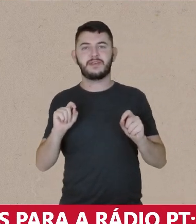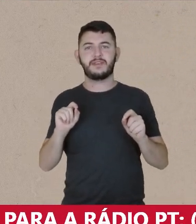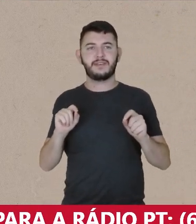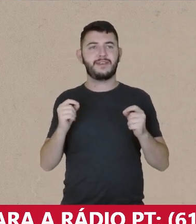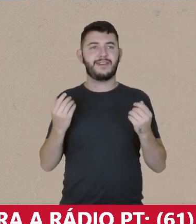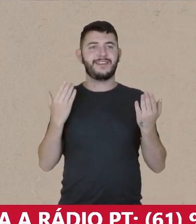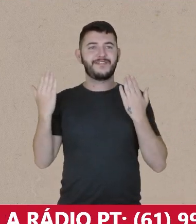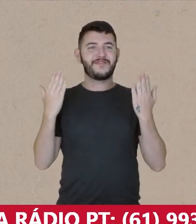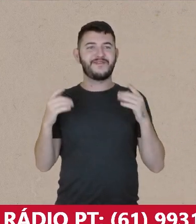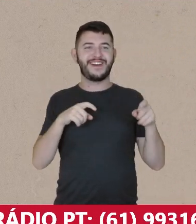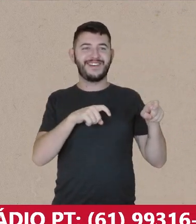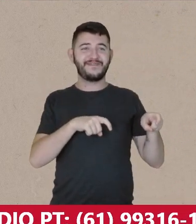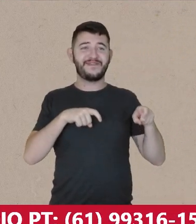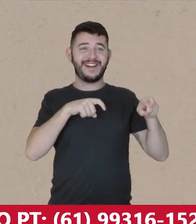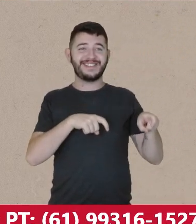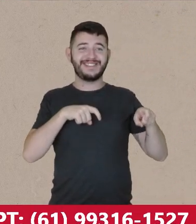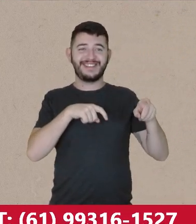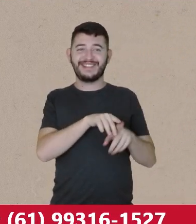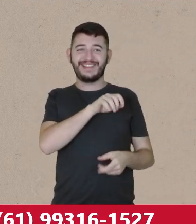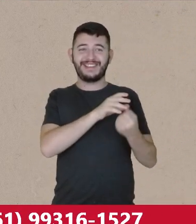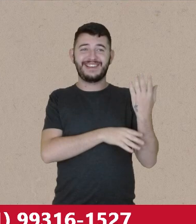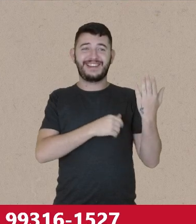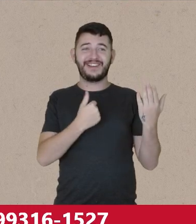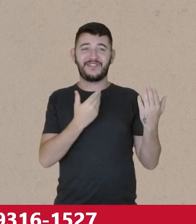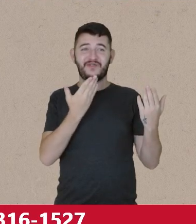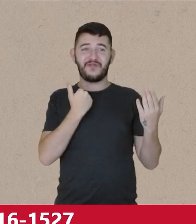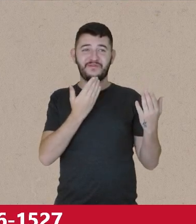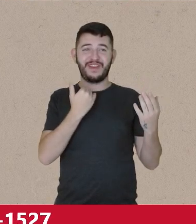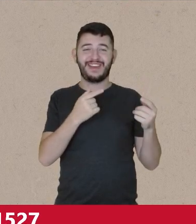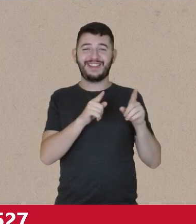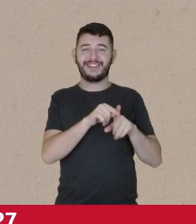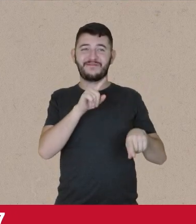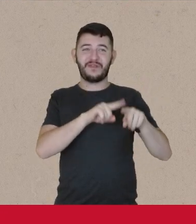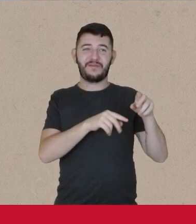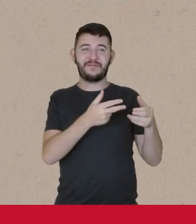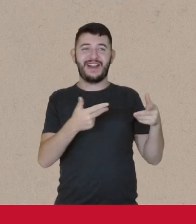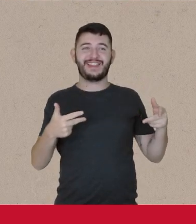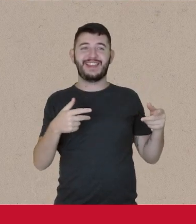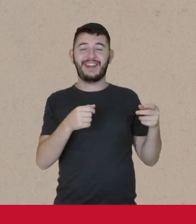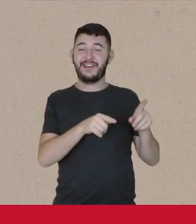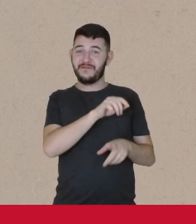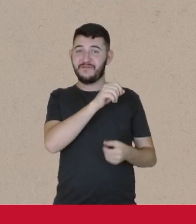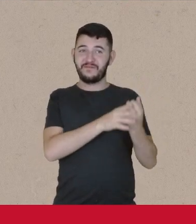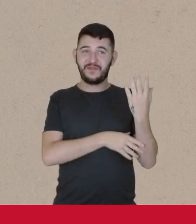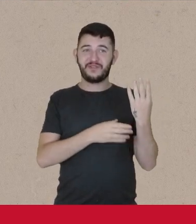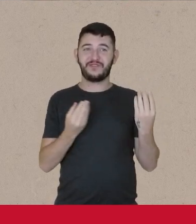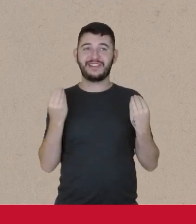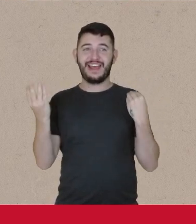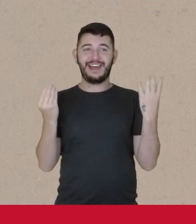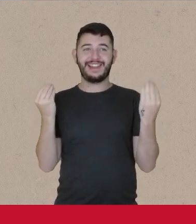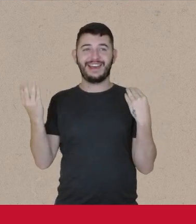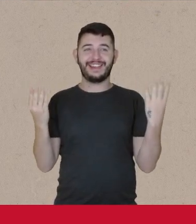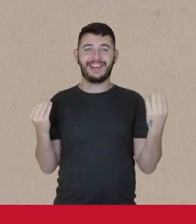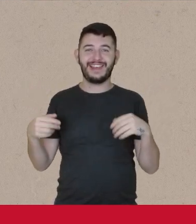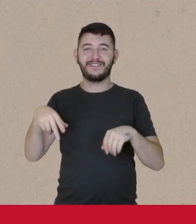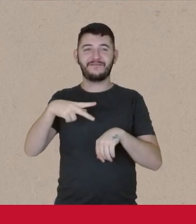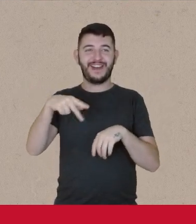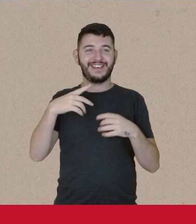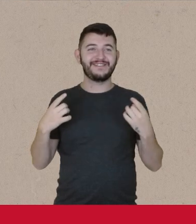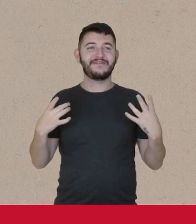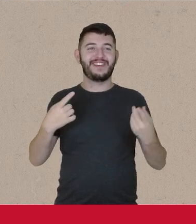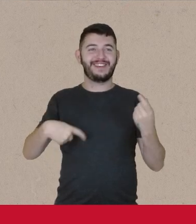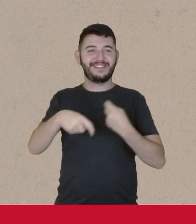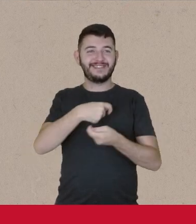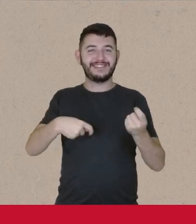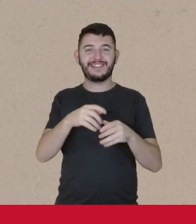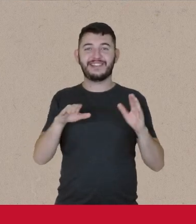fazenda produtora de alimentos e de minerais, de matérias-primas. Então tem aí um grande desafio também para o